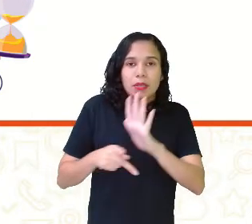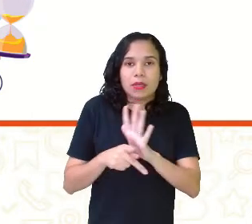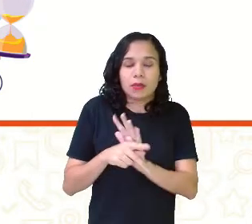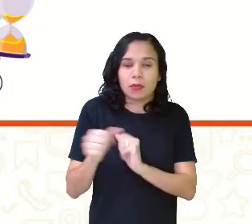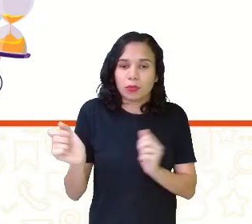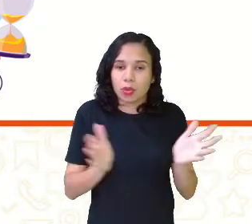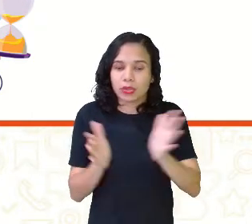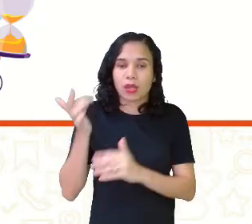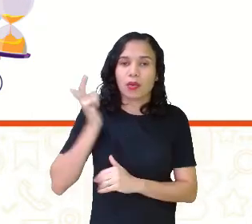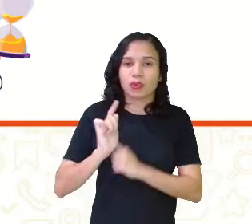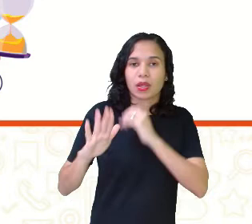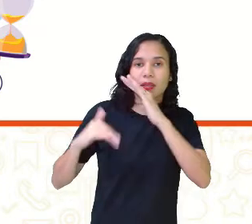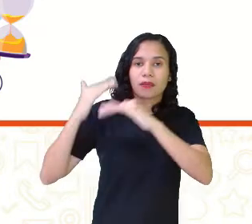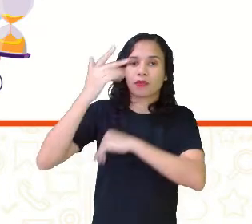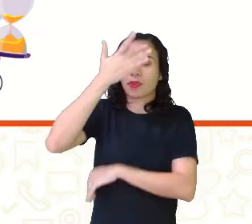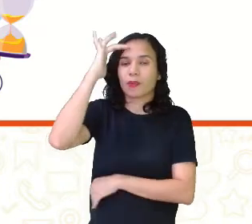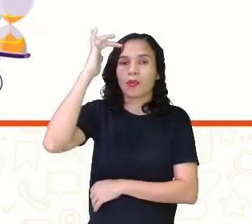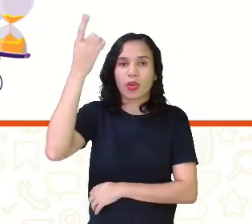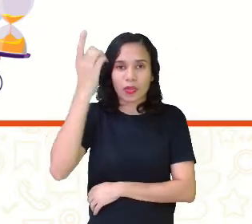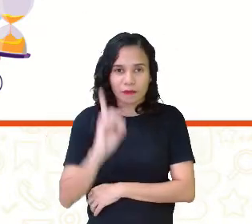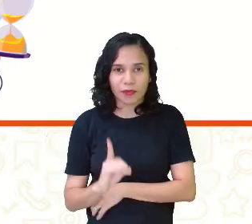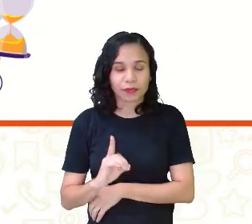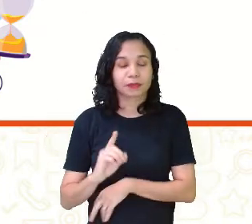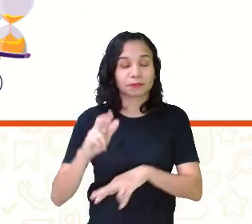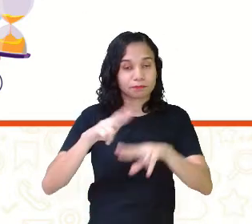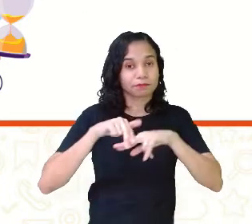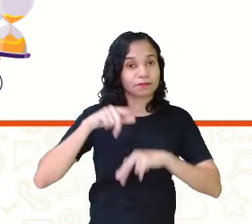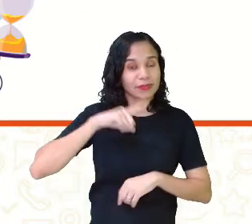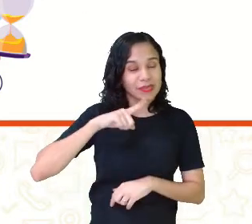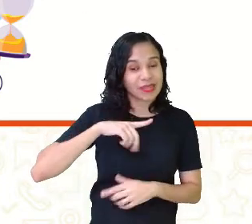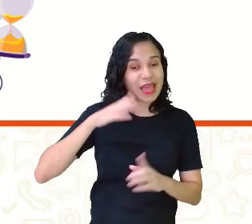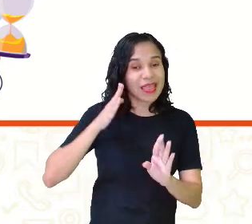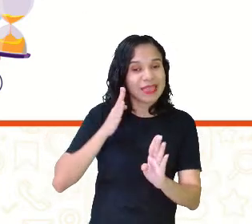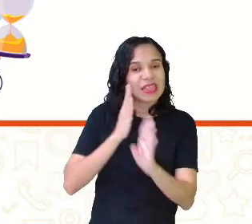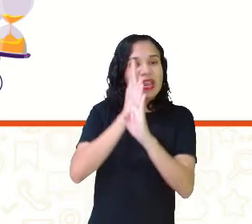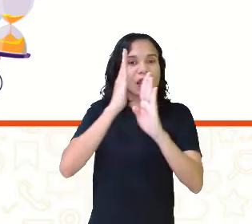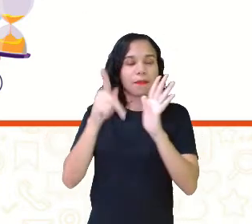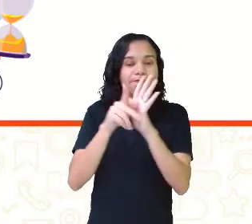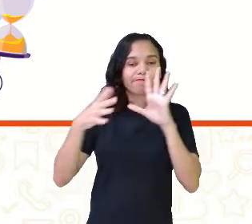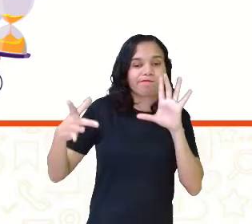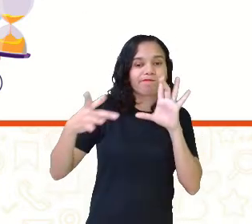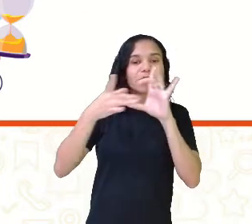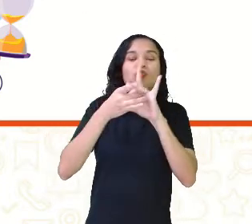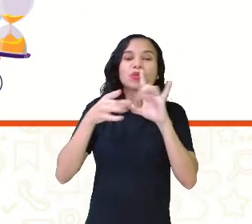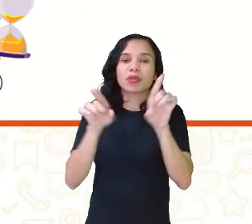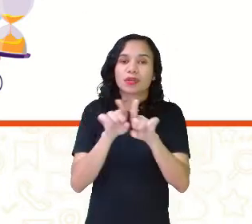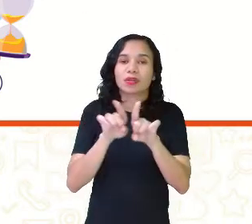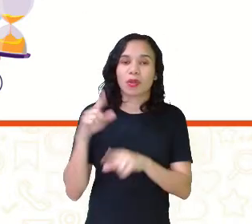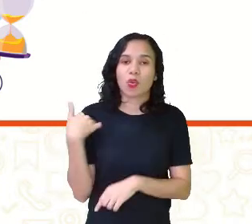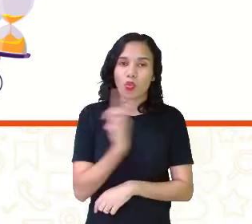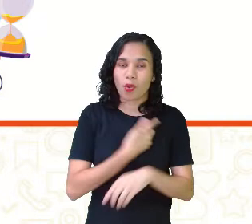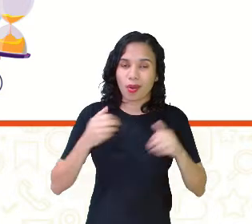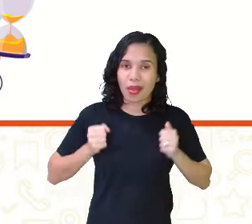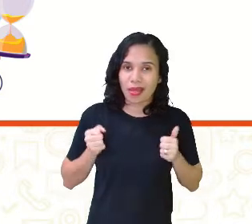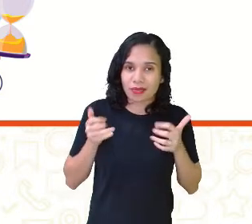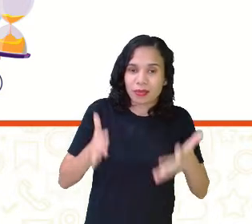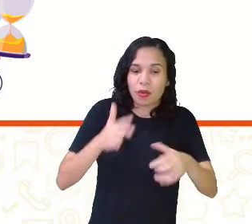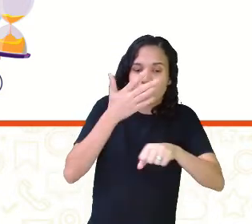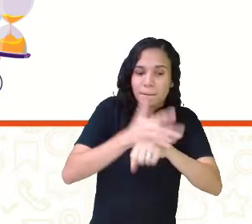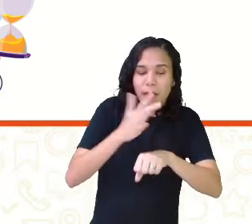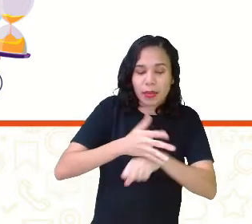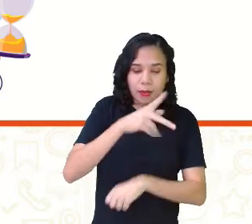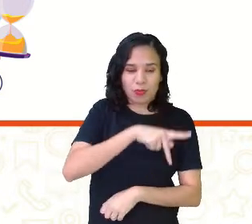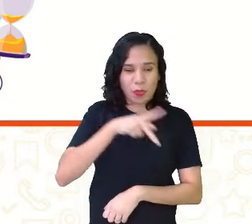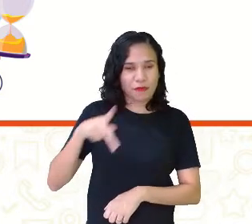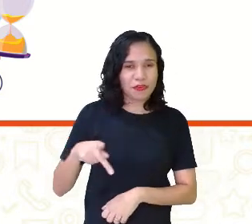acesso e o desenvolvimento das pessoas com deficiência. Então, ela está diretamente ligada também à nossa ação docente, não é? A